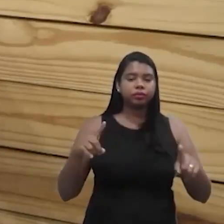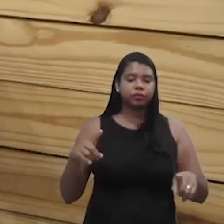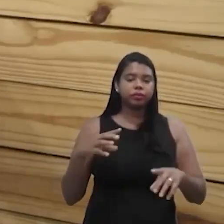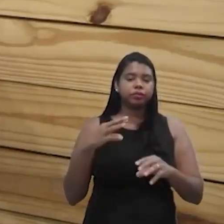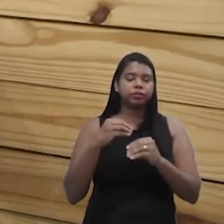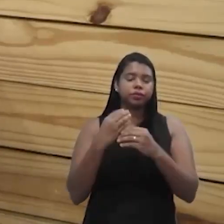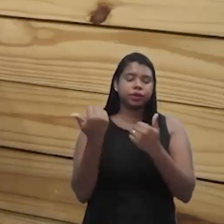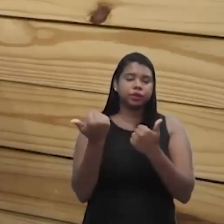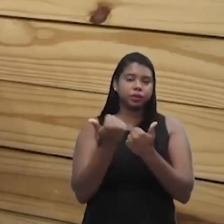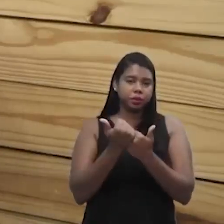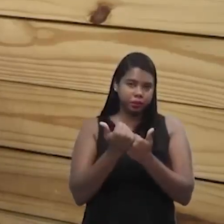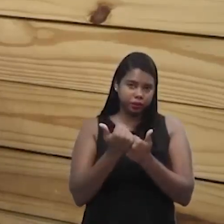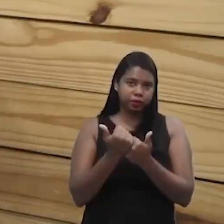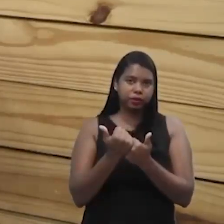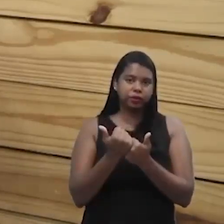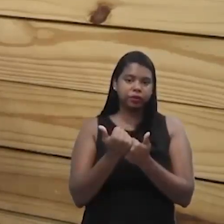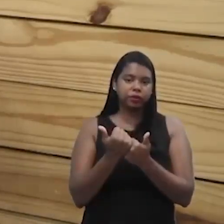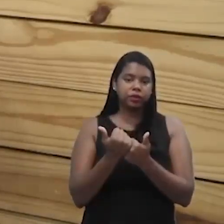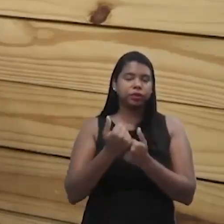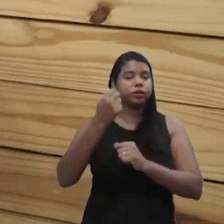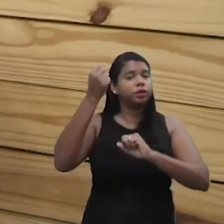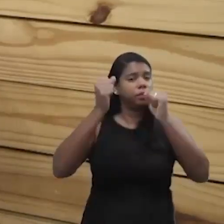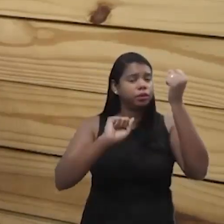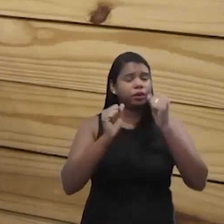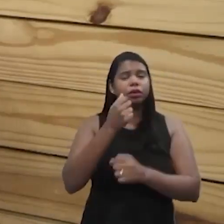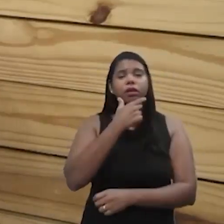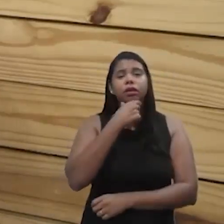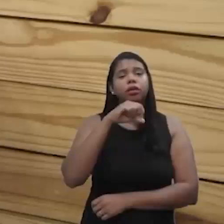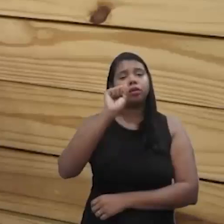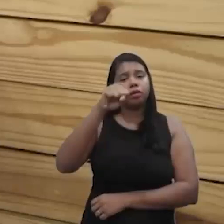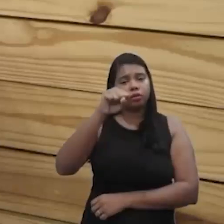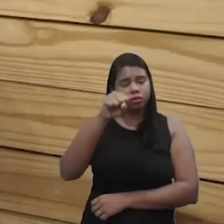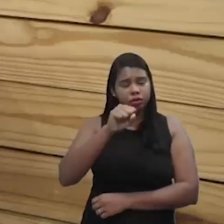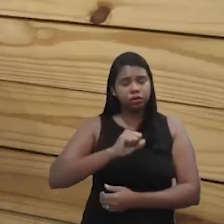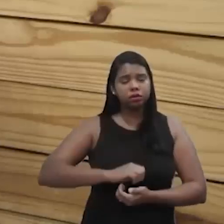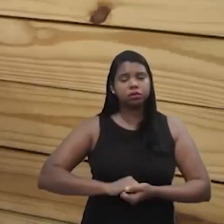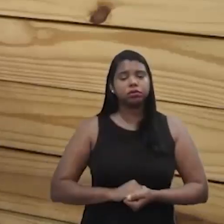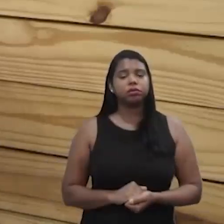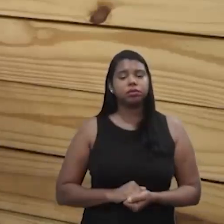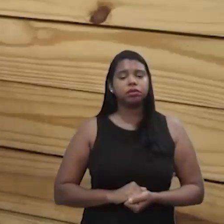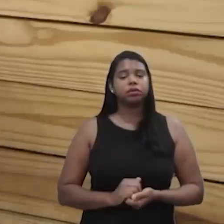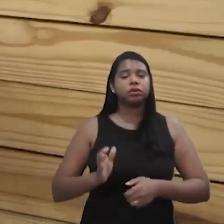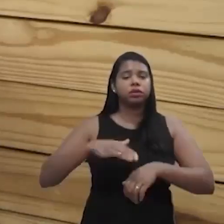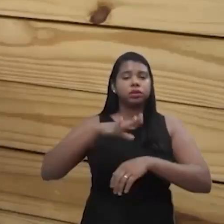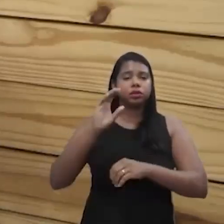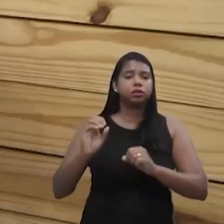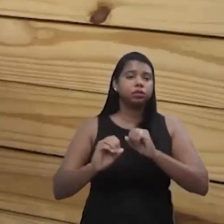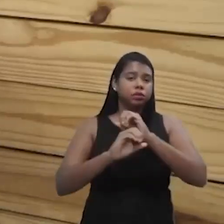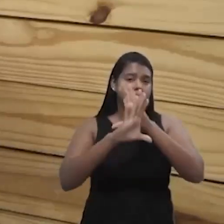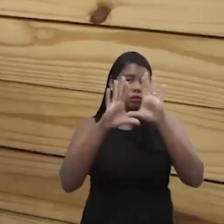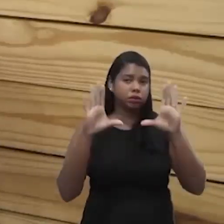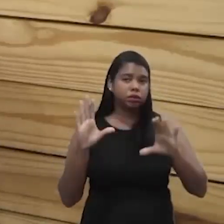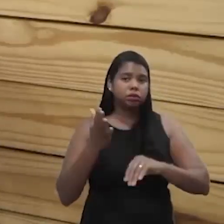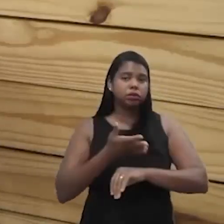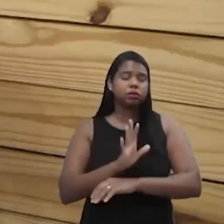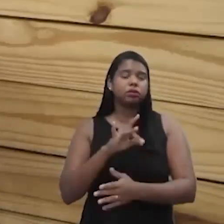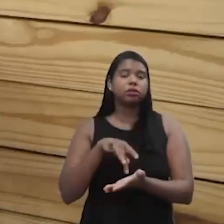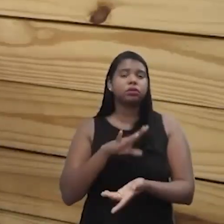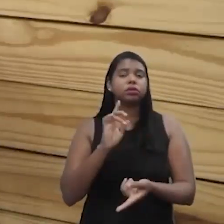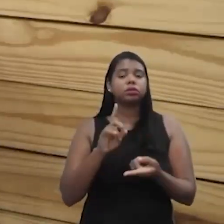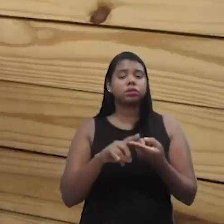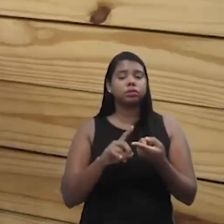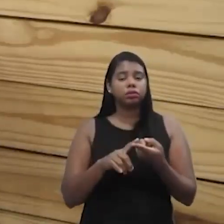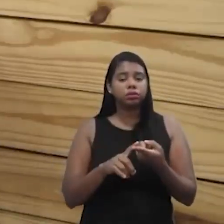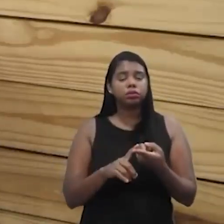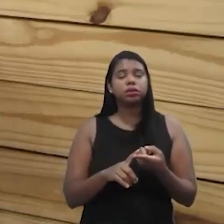sendo substituída pela máquina. E o homem, sim, deve exercer de forma mais clara, mais pragmática, a